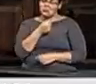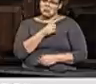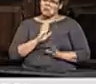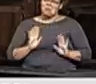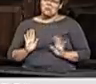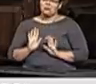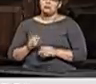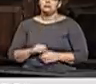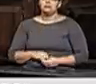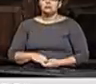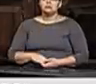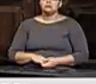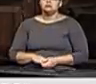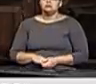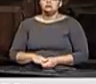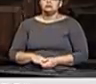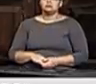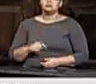E nós somos a Geni.